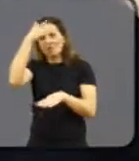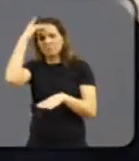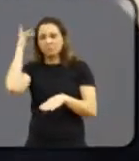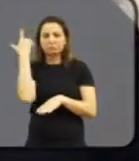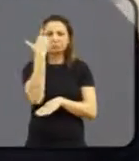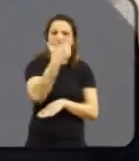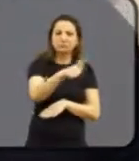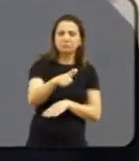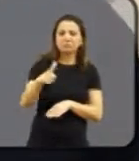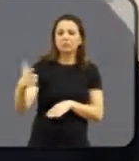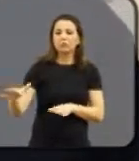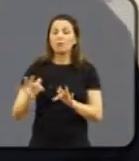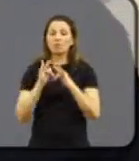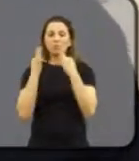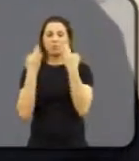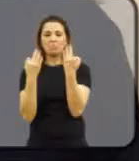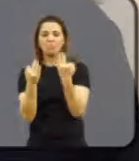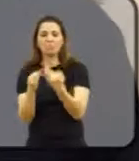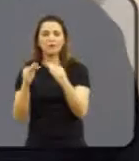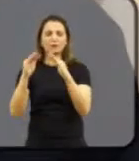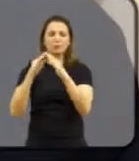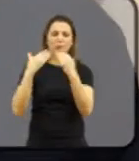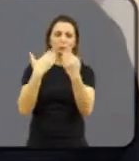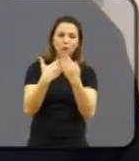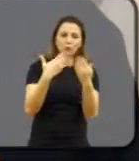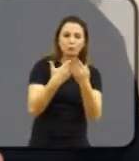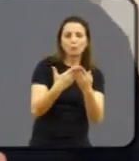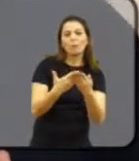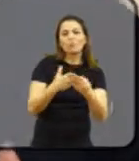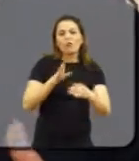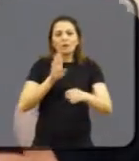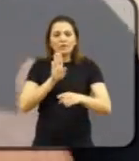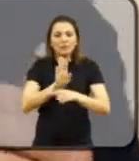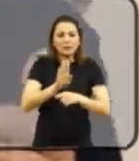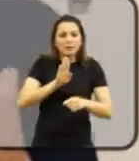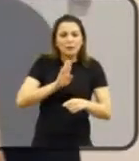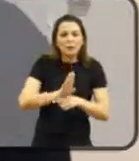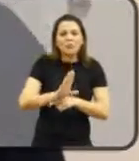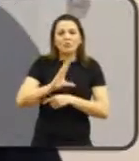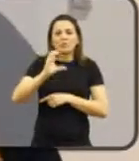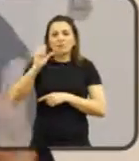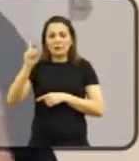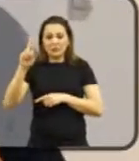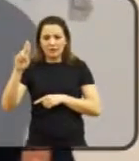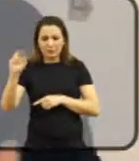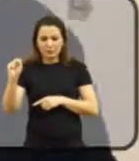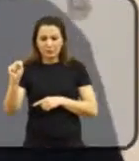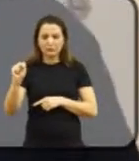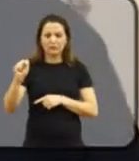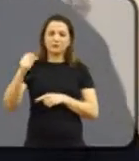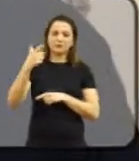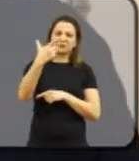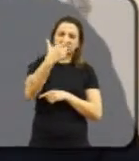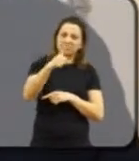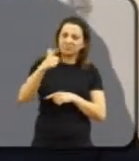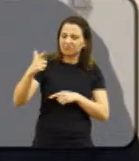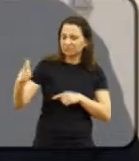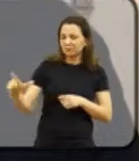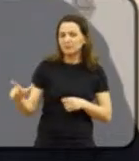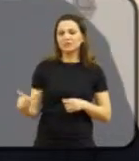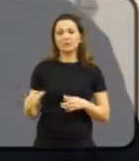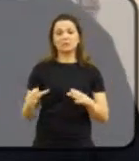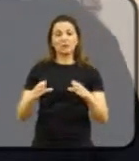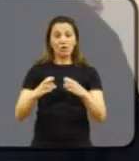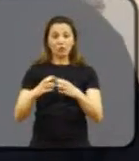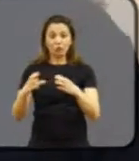seja com seus familiares, seja em escolas e entidades assistenciais, seja nos CRAS. Em suma, teremos aí um ambiente para